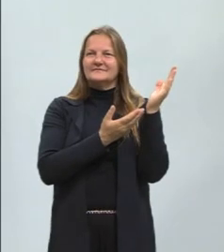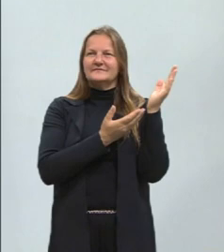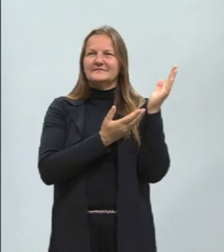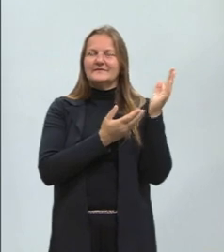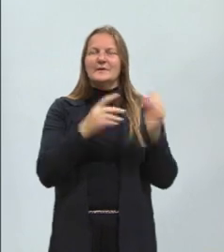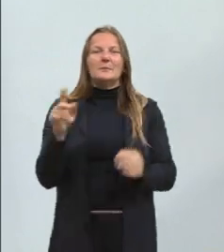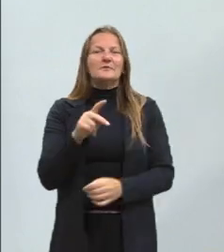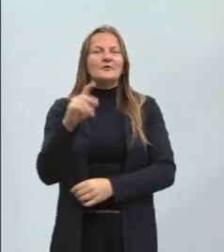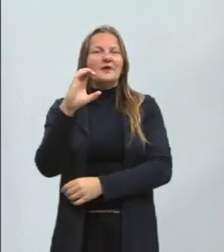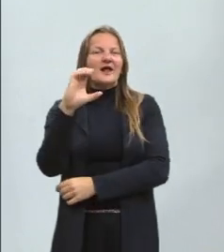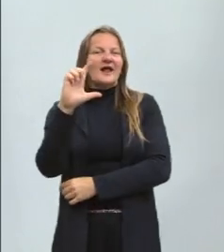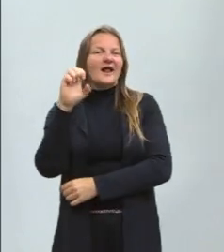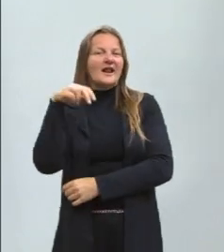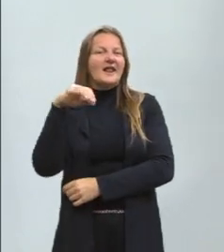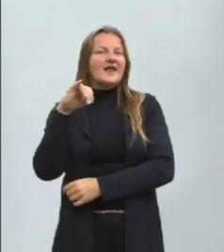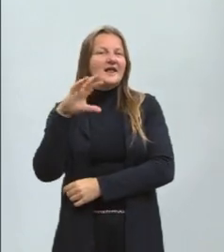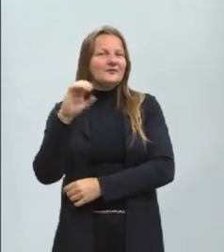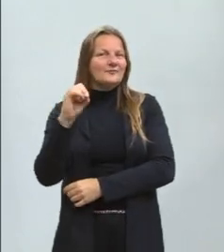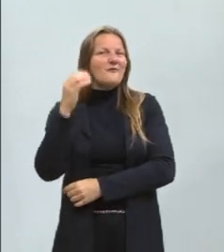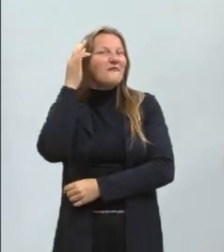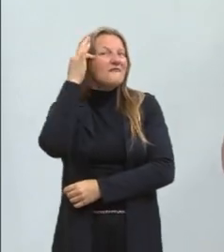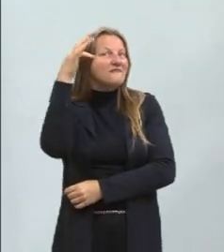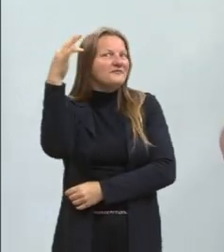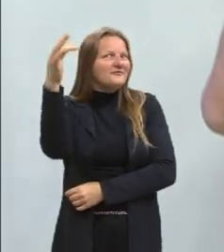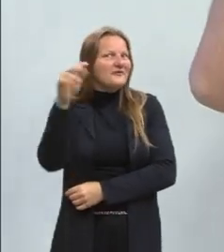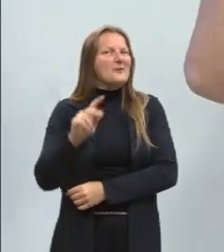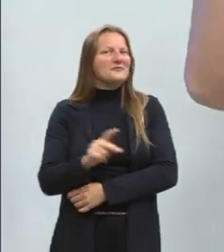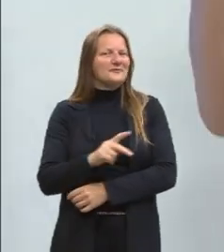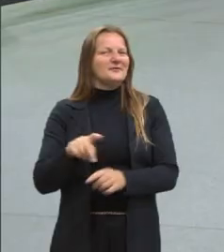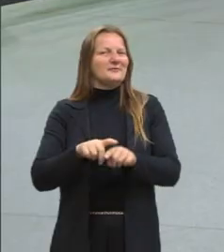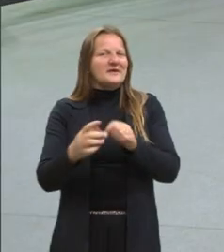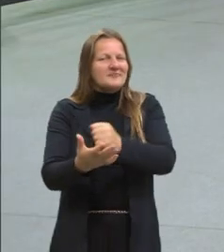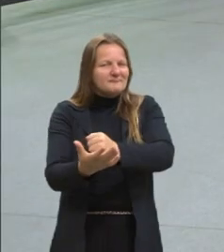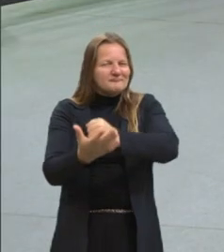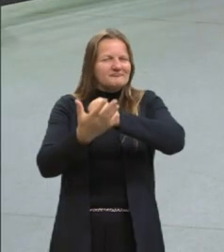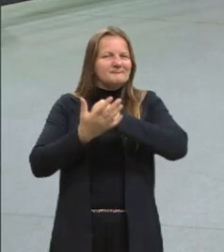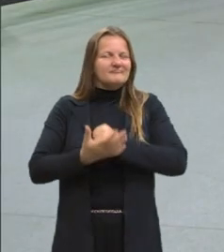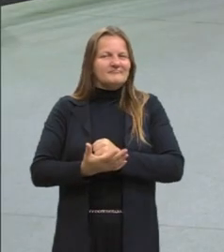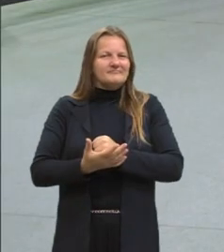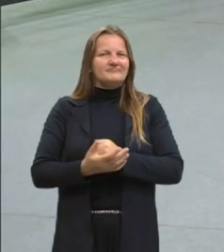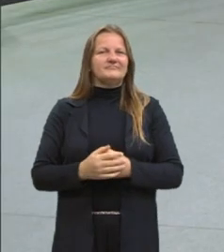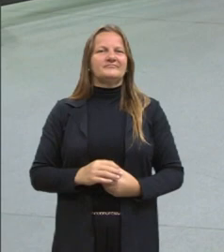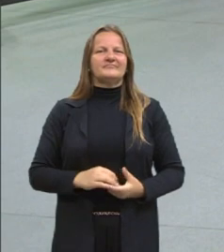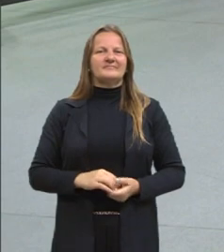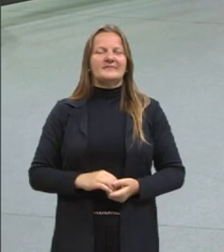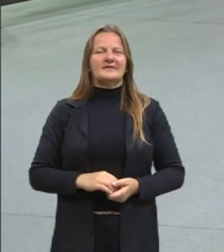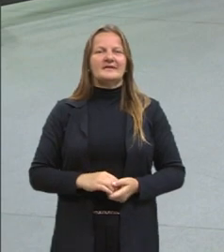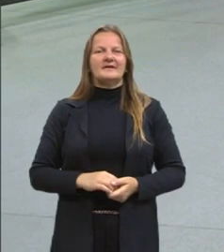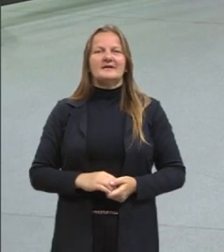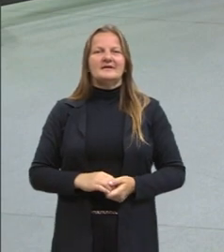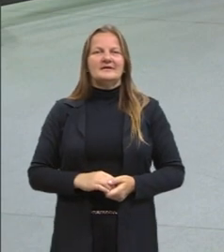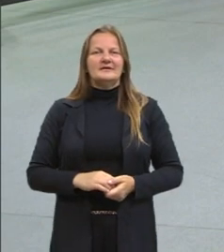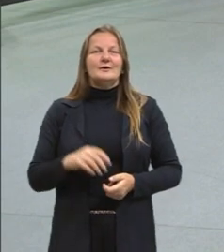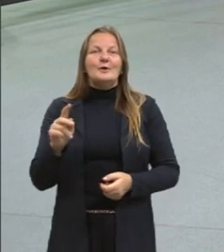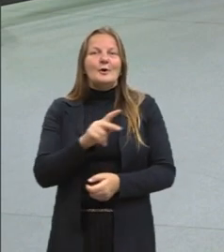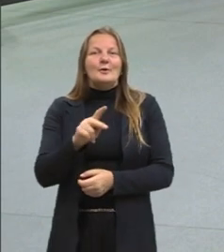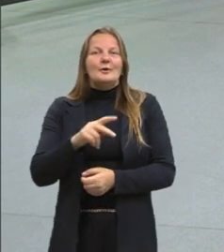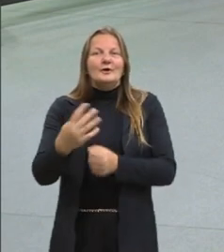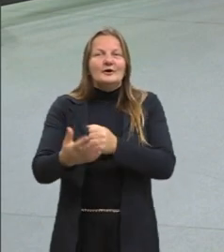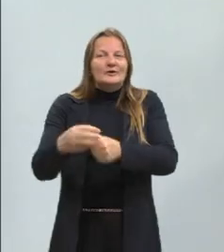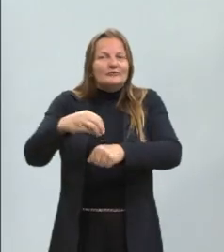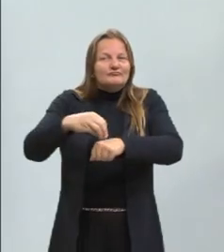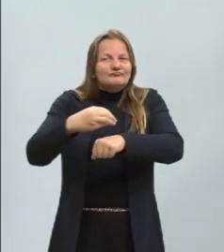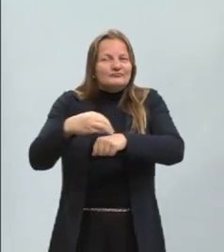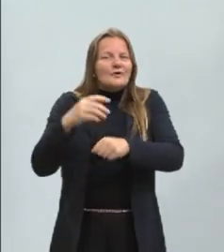prof clênio além da gente estar dialogando aqui a gente está dialogando lá com as humanas né eu fui buscar ajuda lá com proficlenio